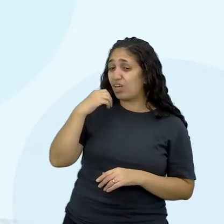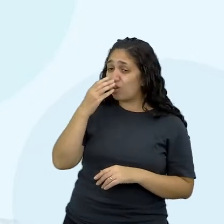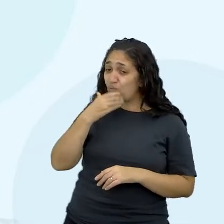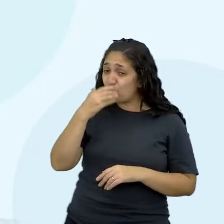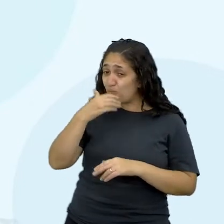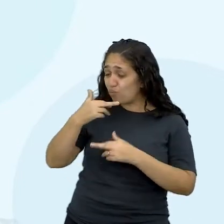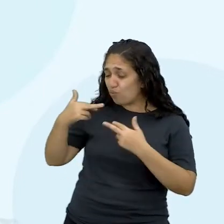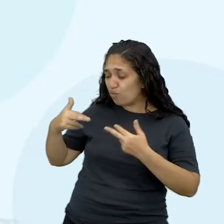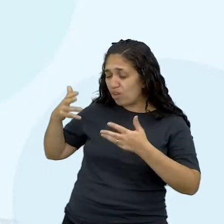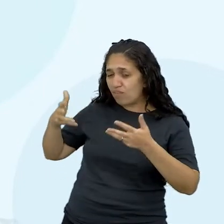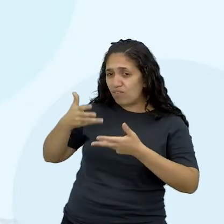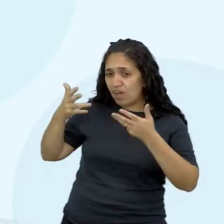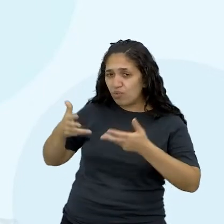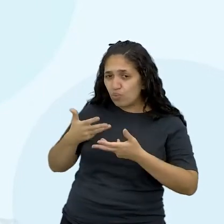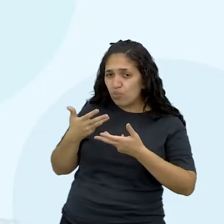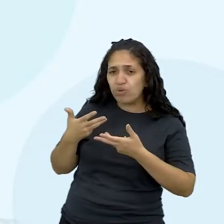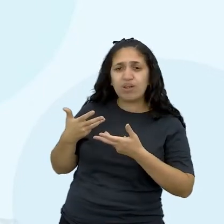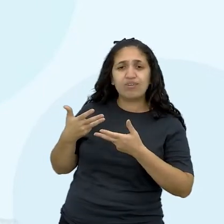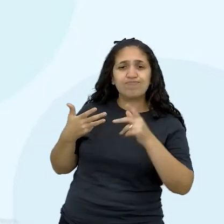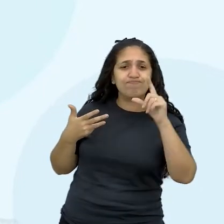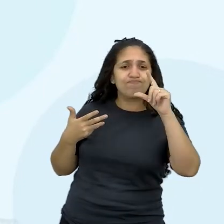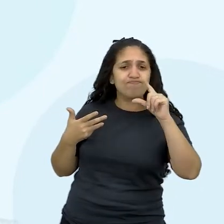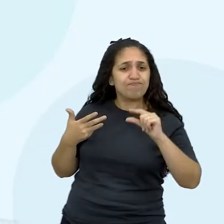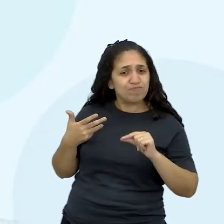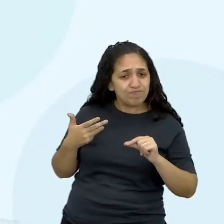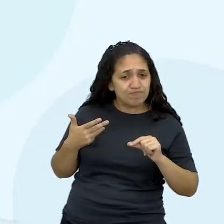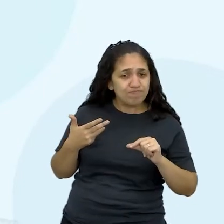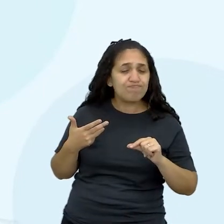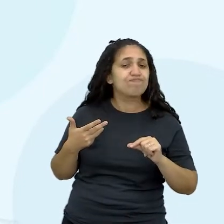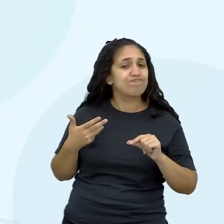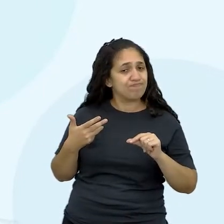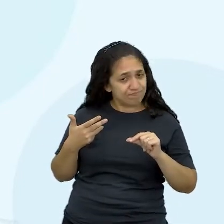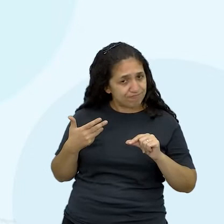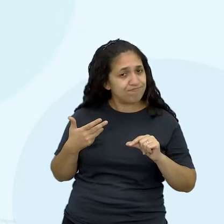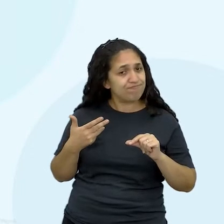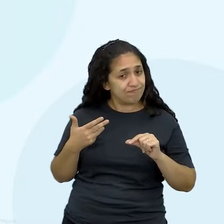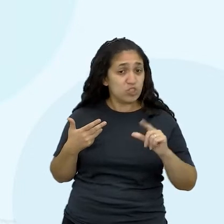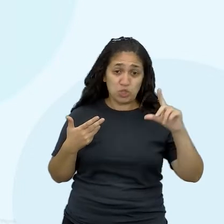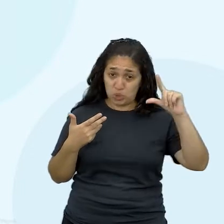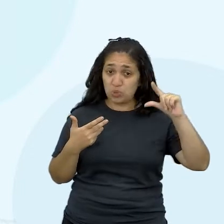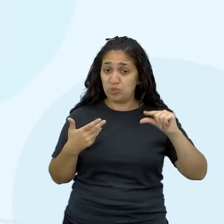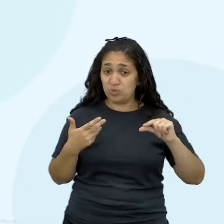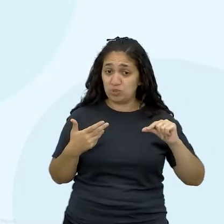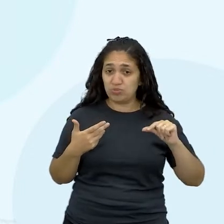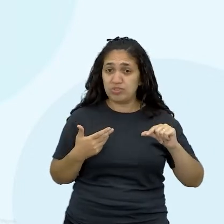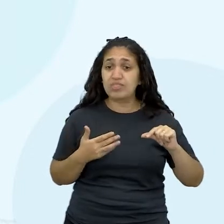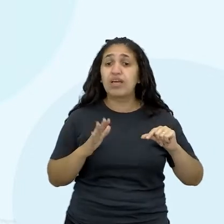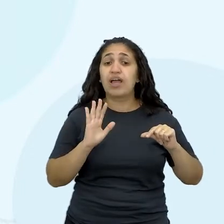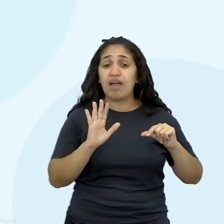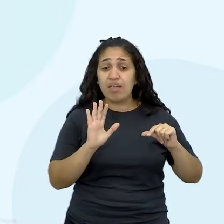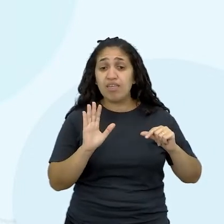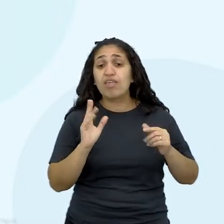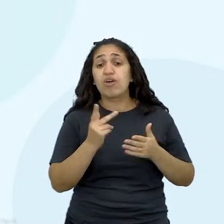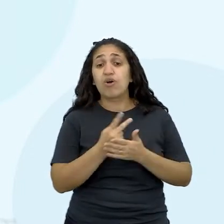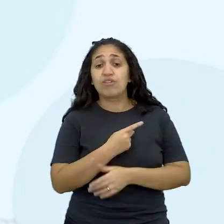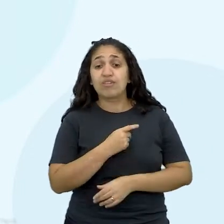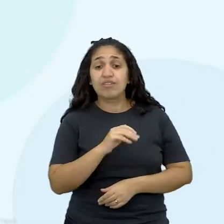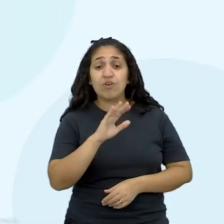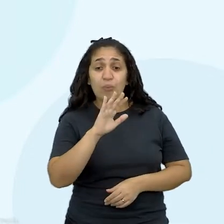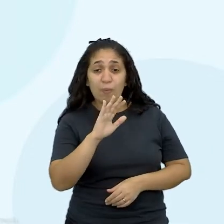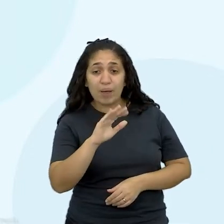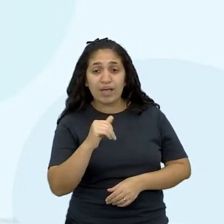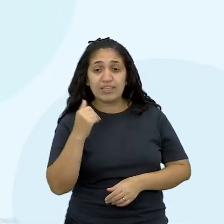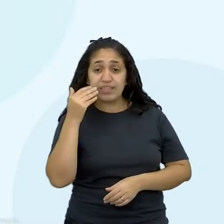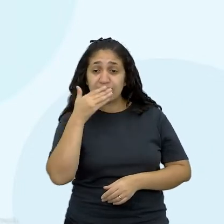o consumo de frutas, diminuímos o consumo de verduras e legumes. Só que